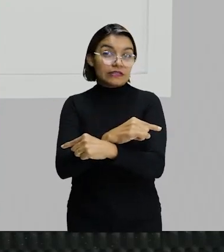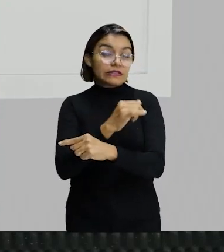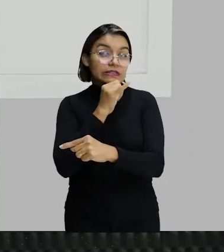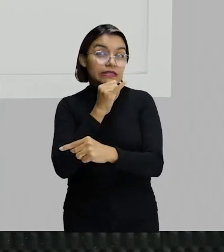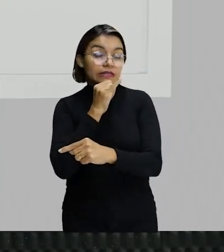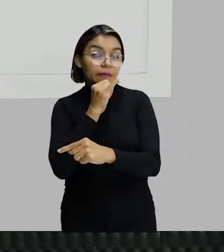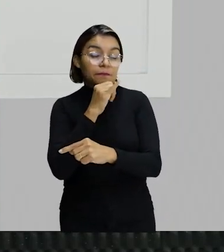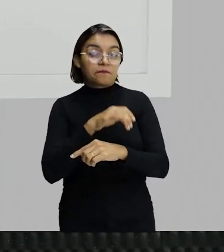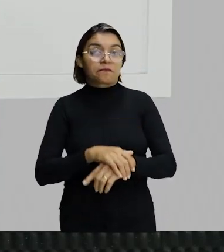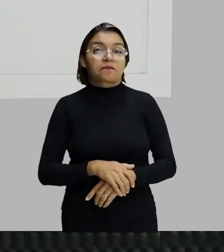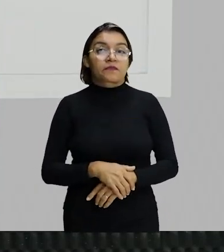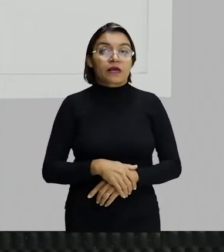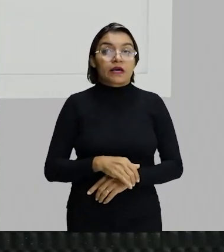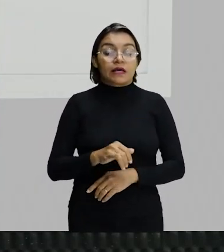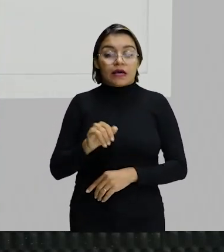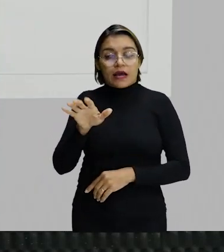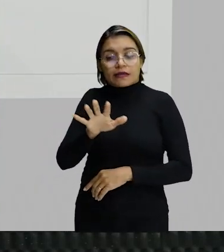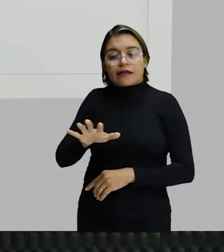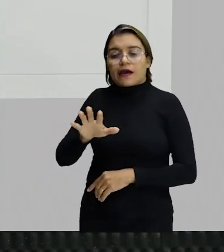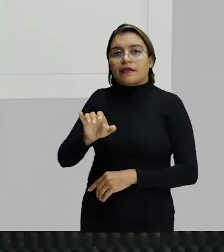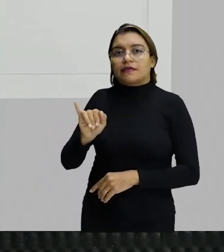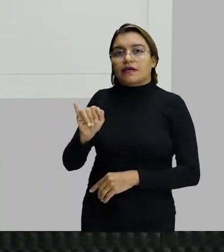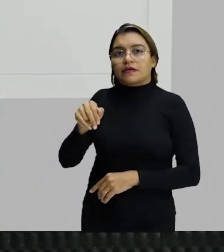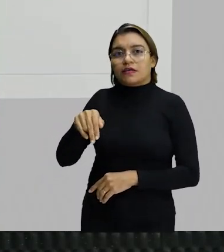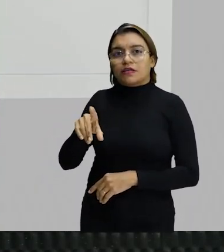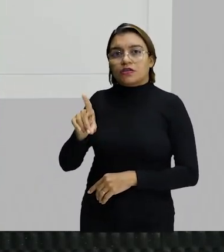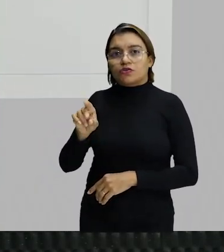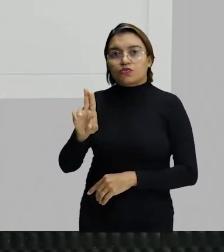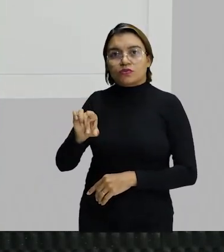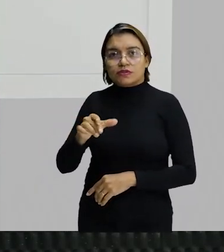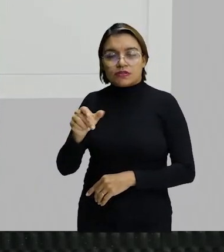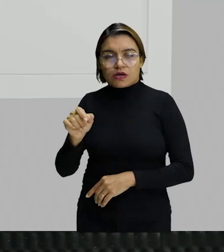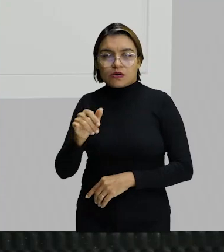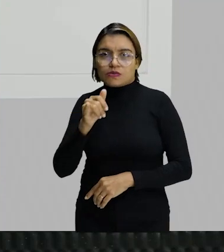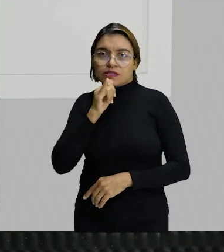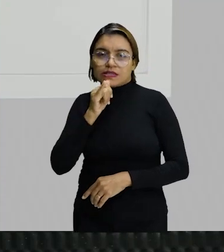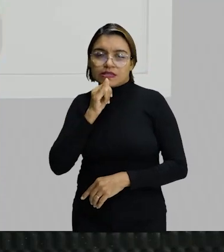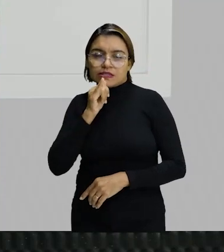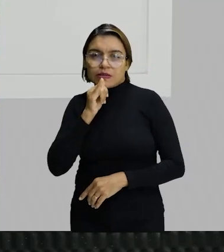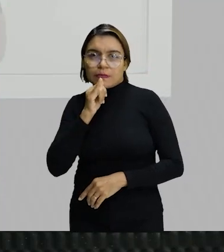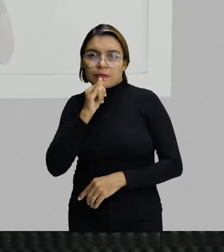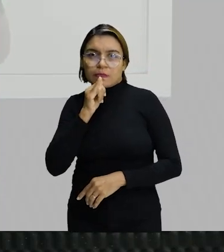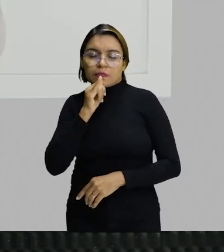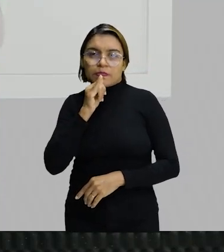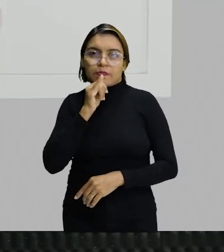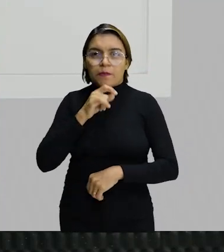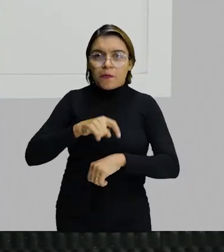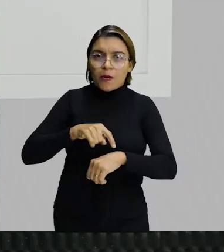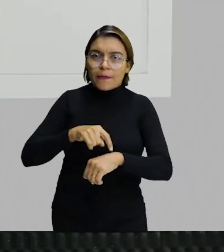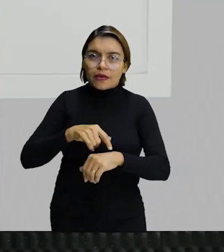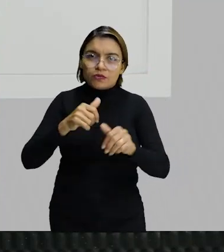na indução, eu tenho análise de casos, por exemplo. Eu posso muito